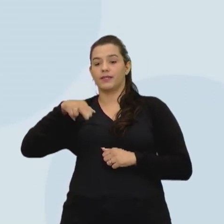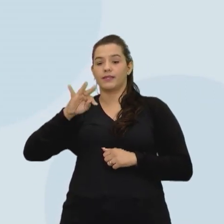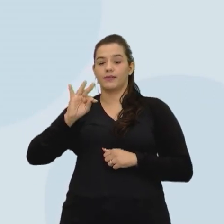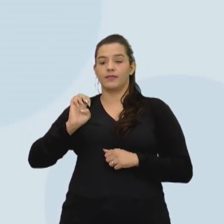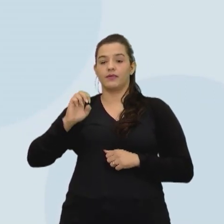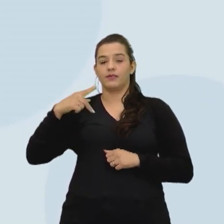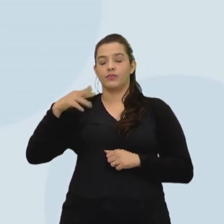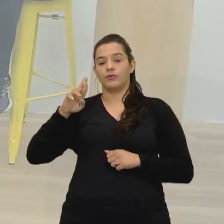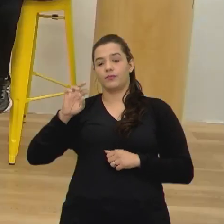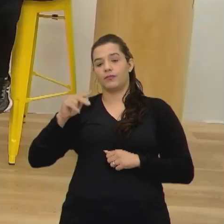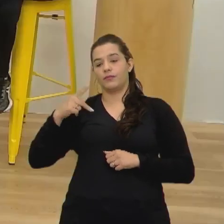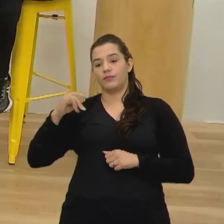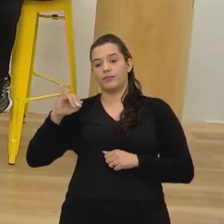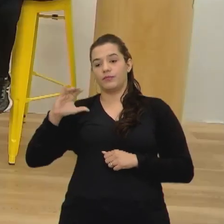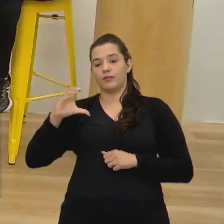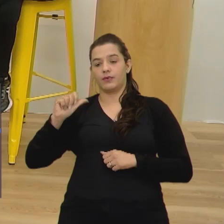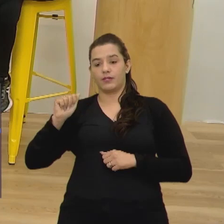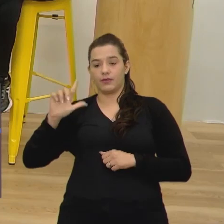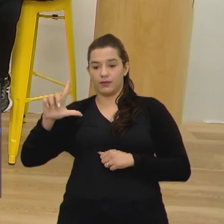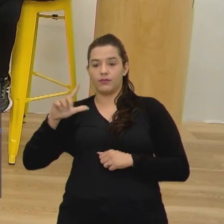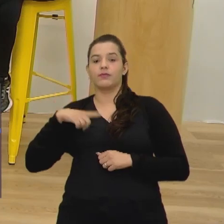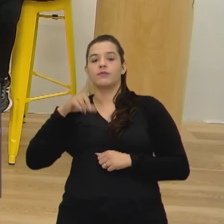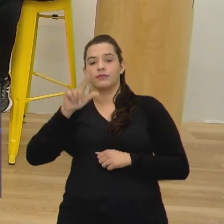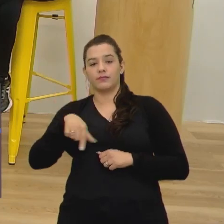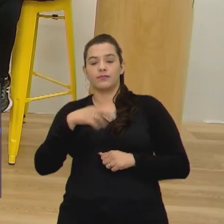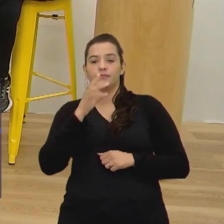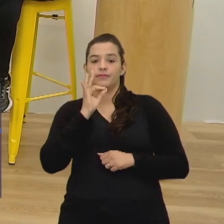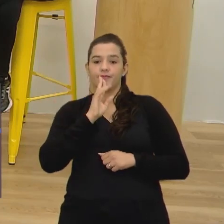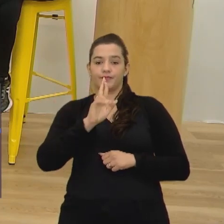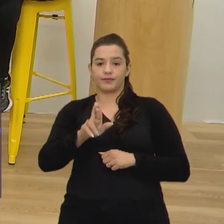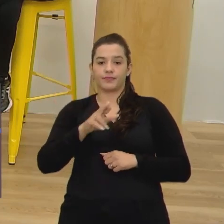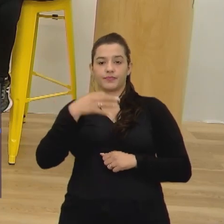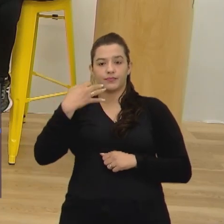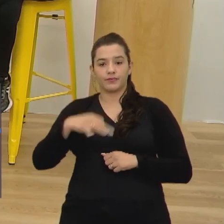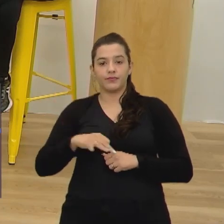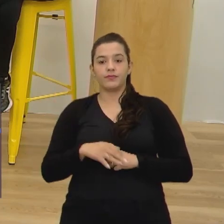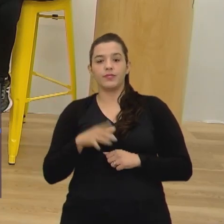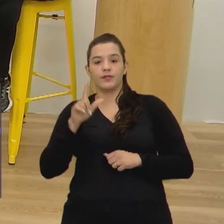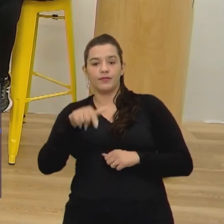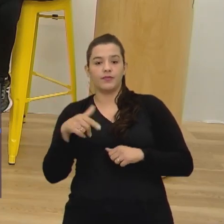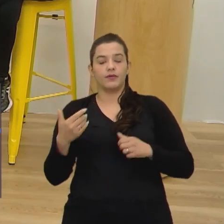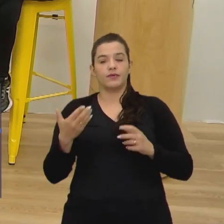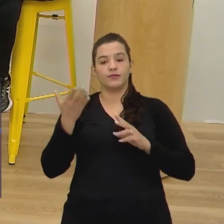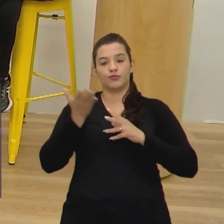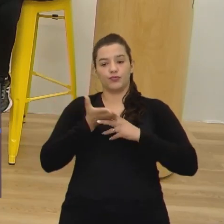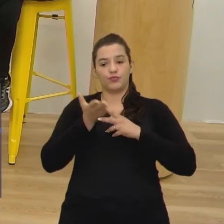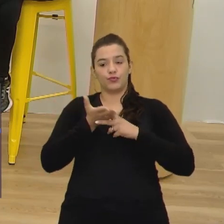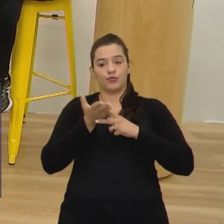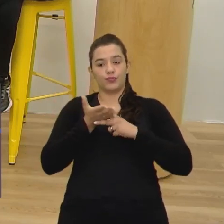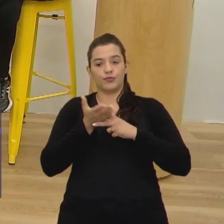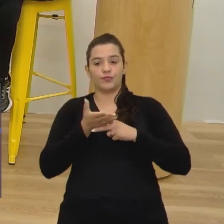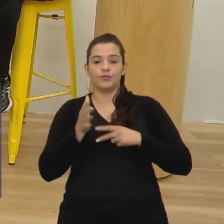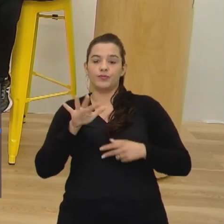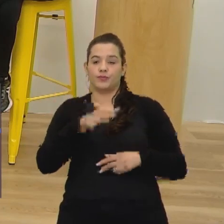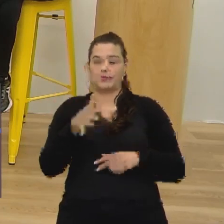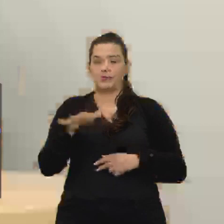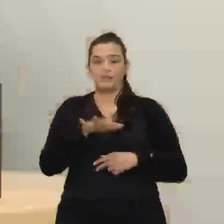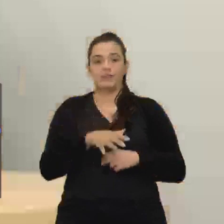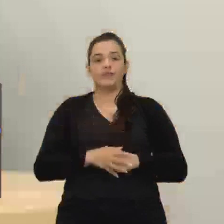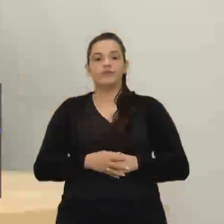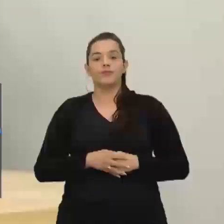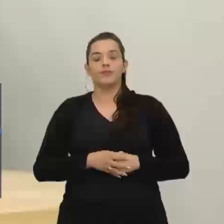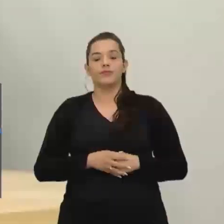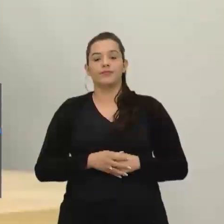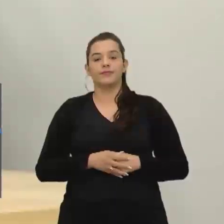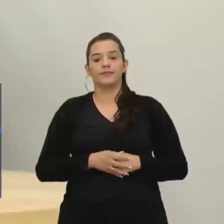intertropical, está correta aí a resposta, né? Mas ficou bem, né, dividido aí entre zona temperada e zona